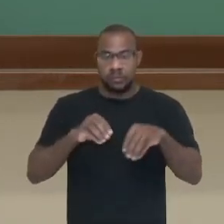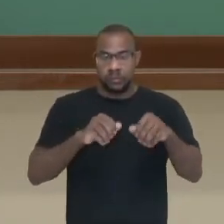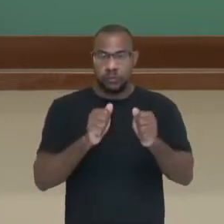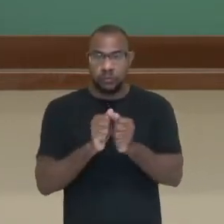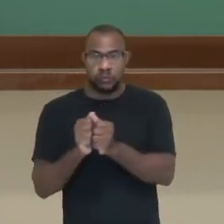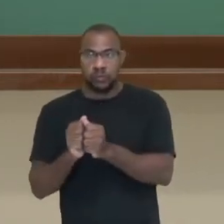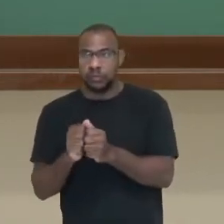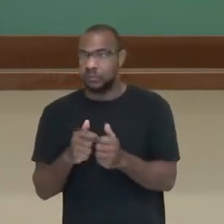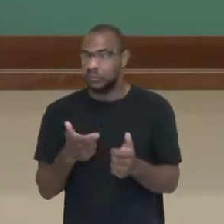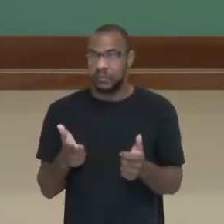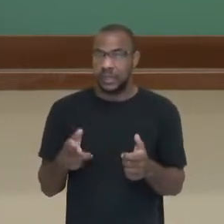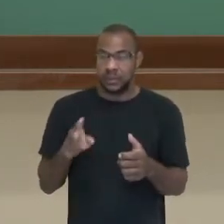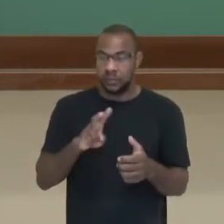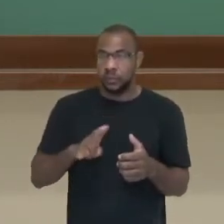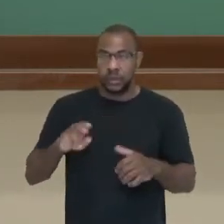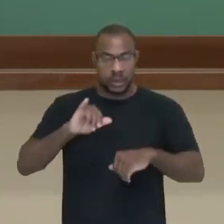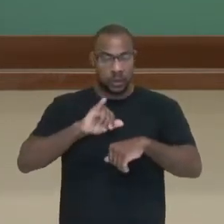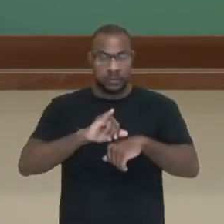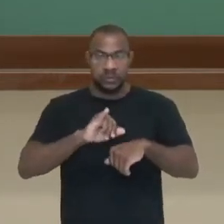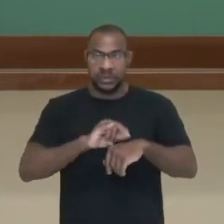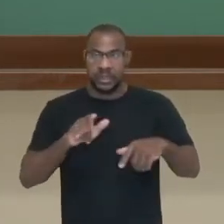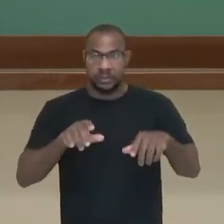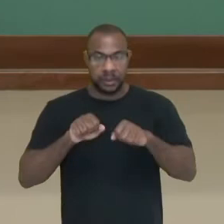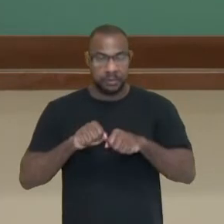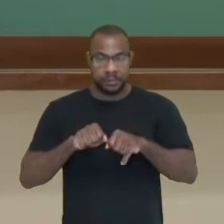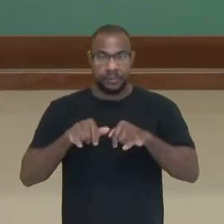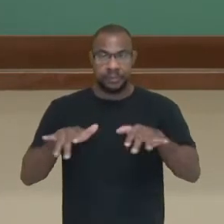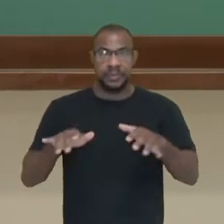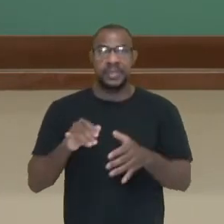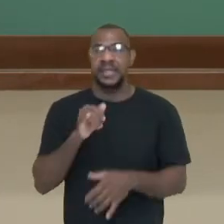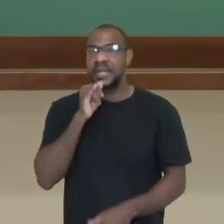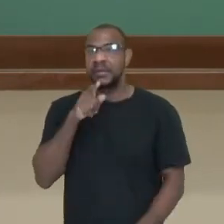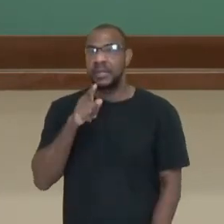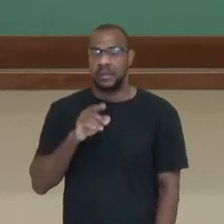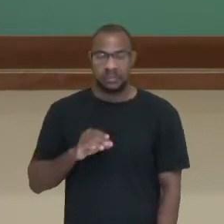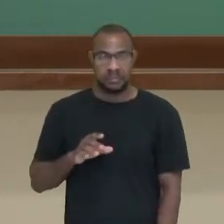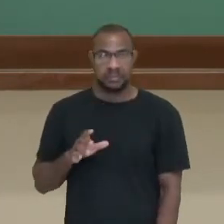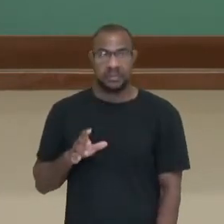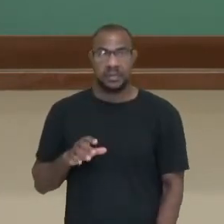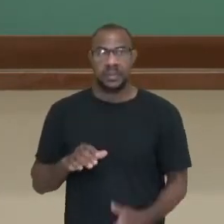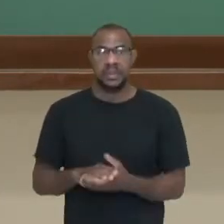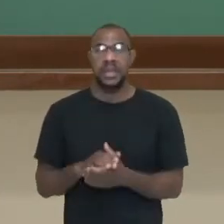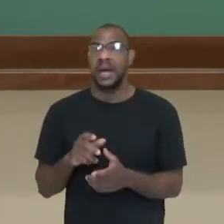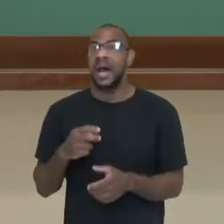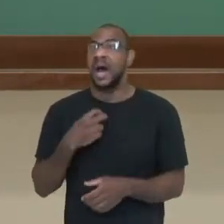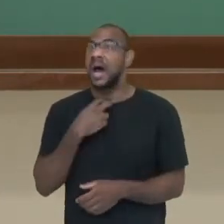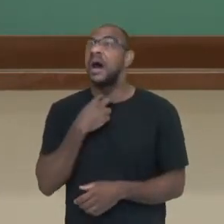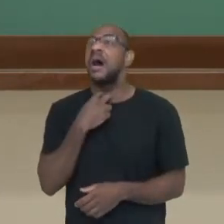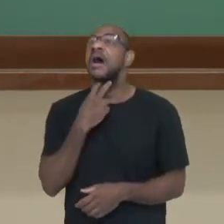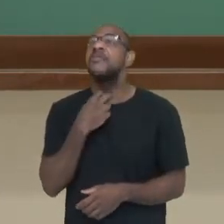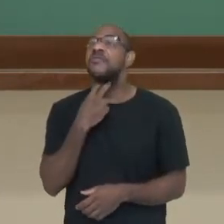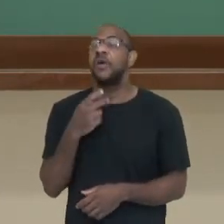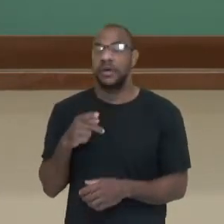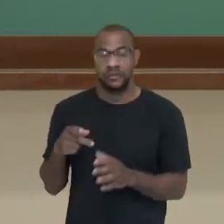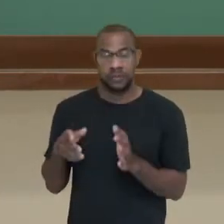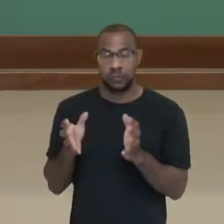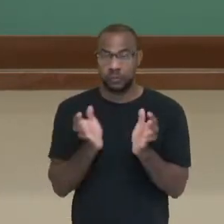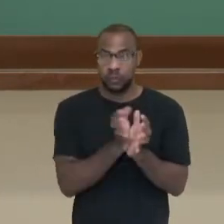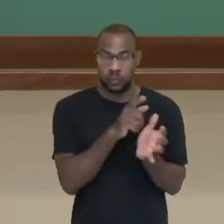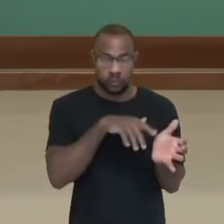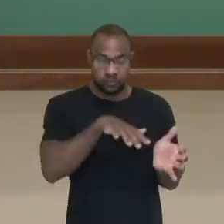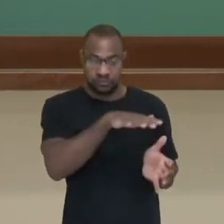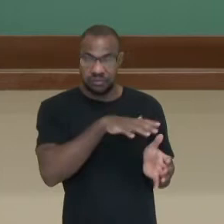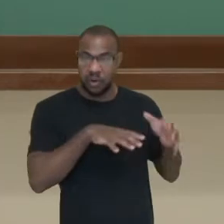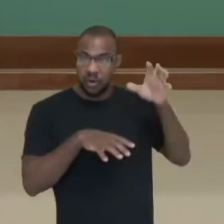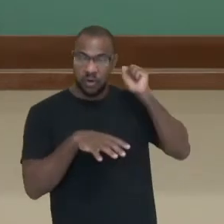utiliza a matéria para se propagar. Quando você fala, a sua voz, essa energia liberada pelas cordas